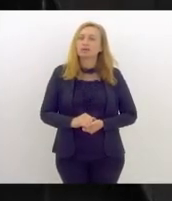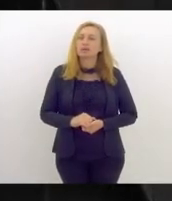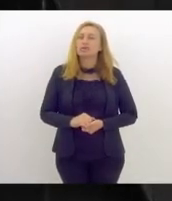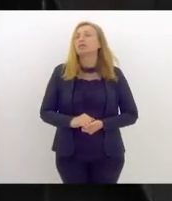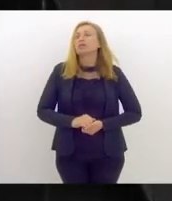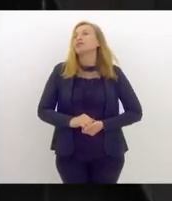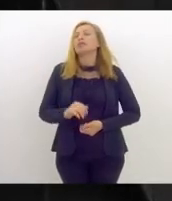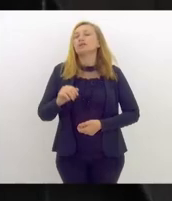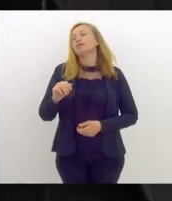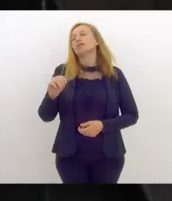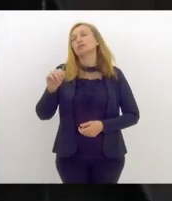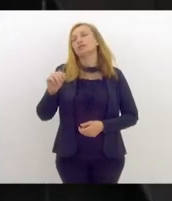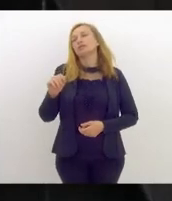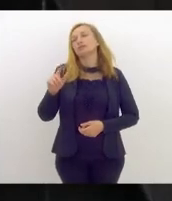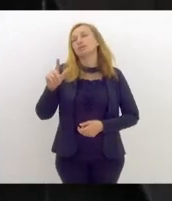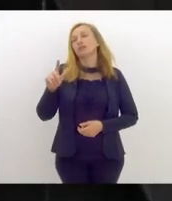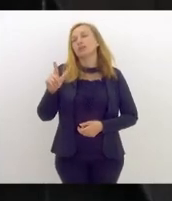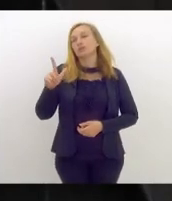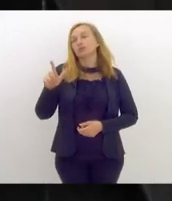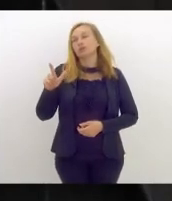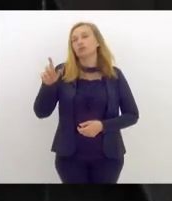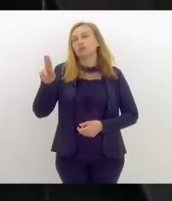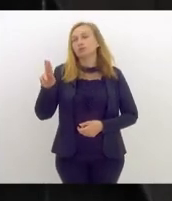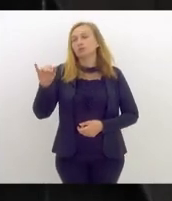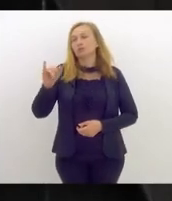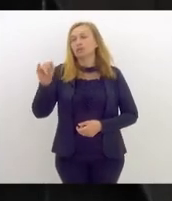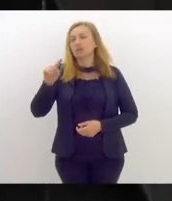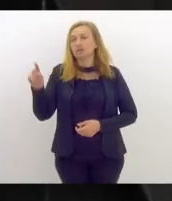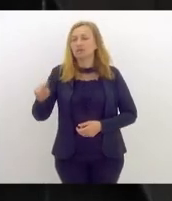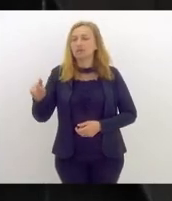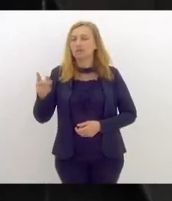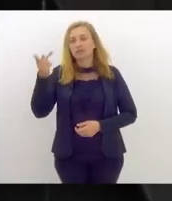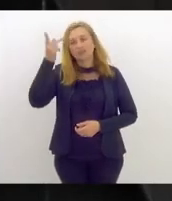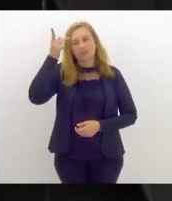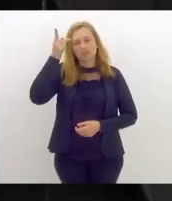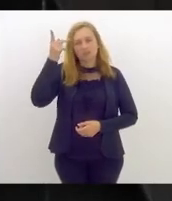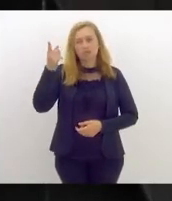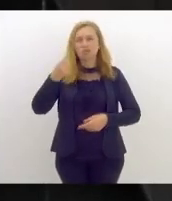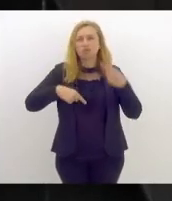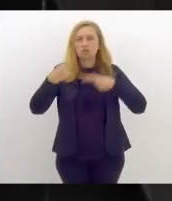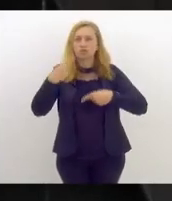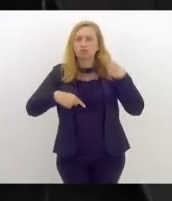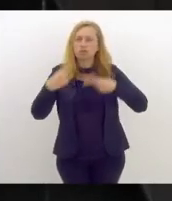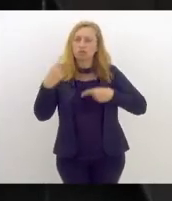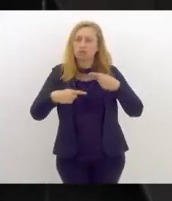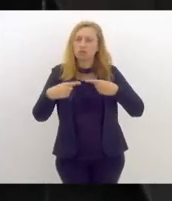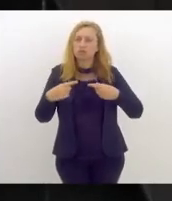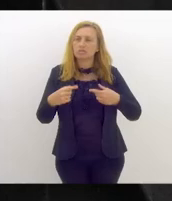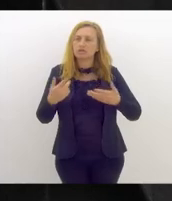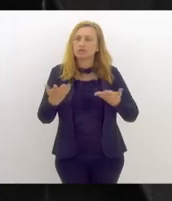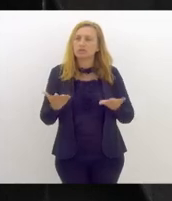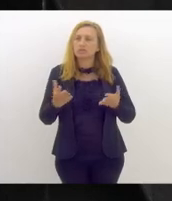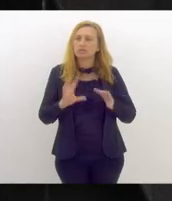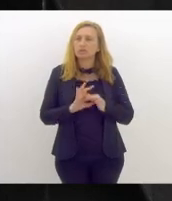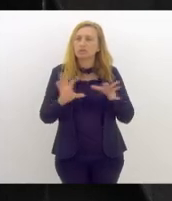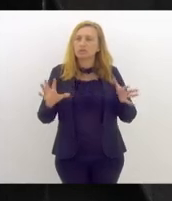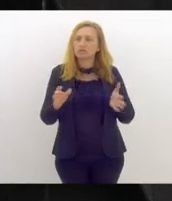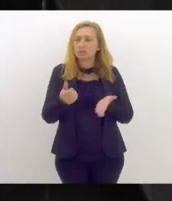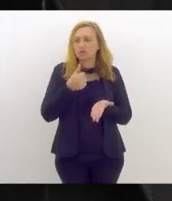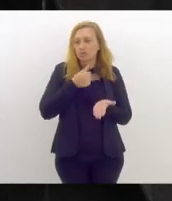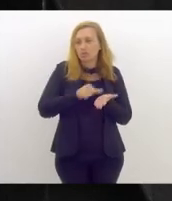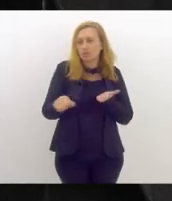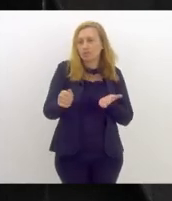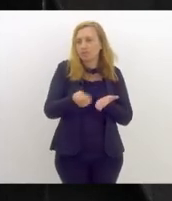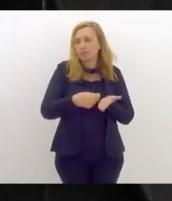Fundação Getúlio Vargas de São Paulo é fazendo um debate aberto com a carta que tinha sido assinada por armínio